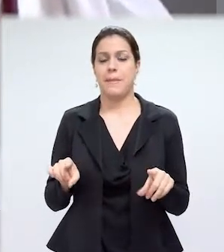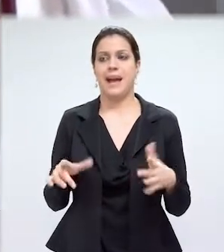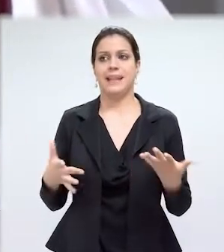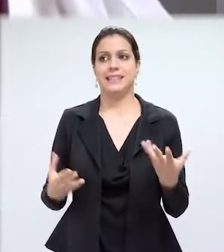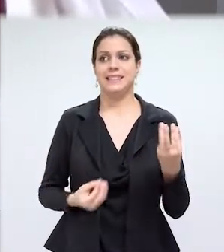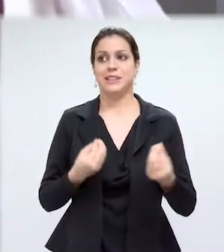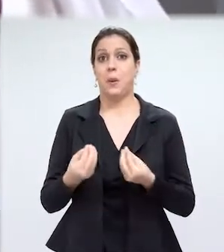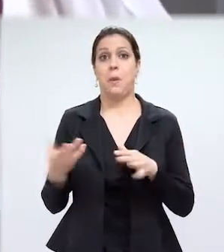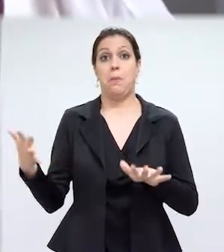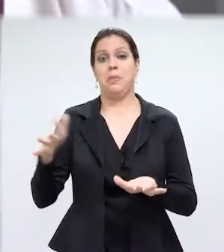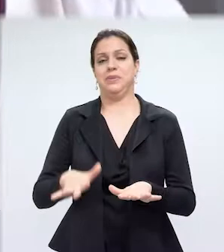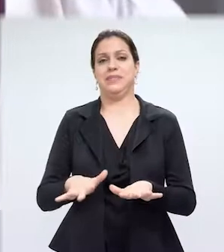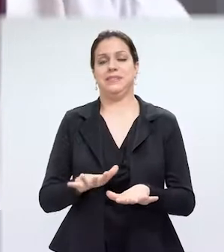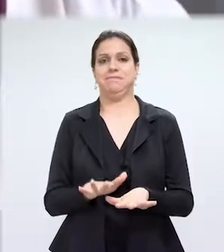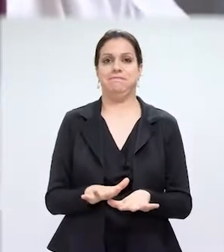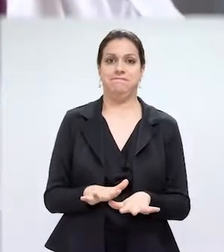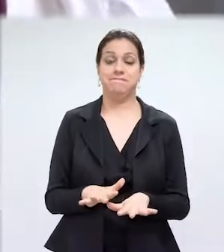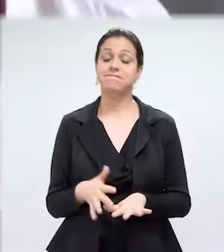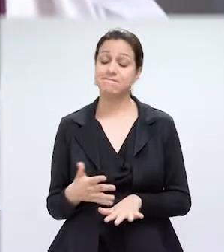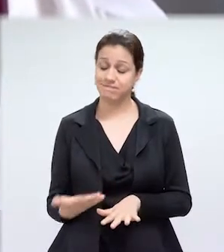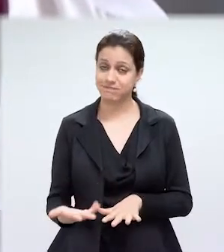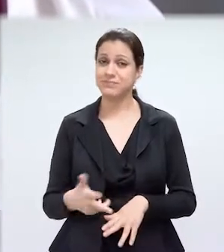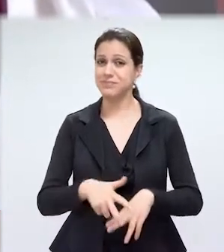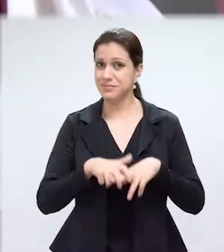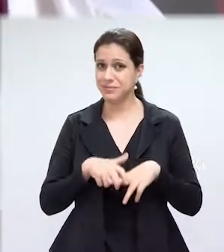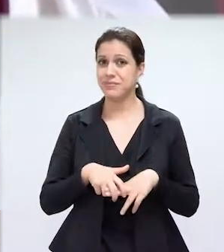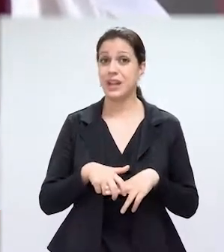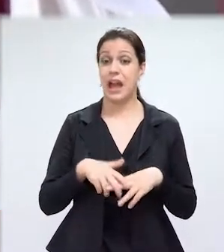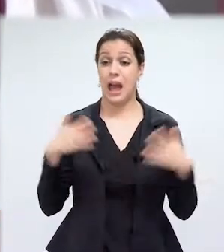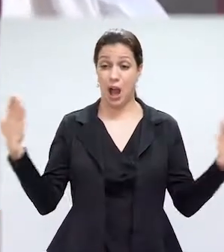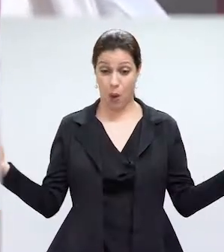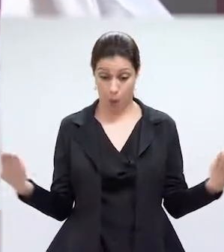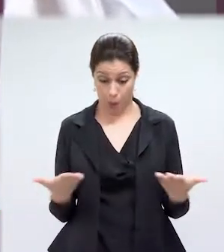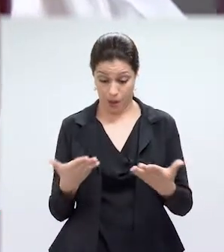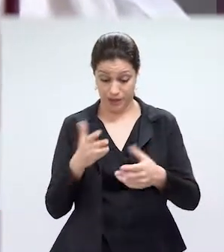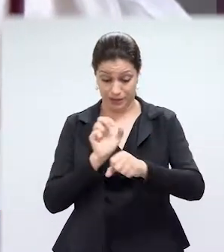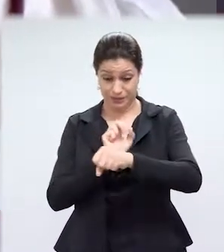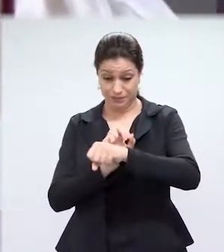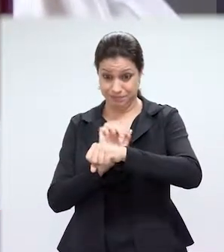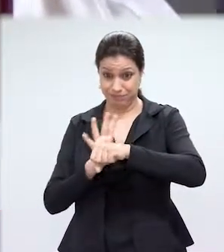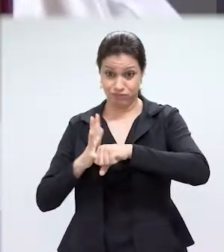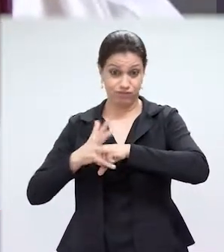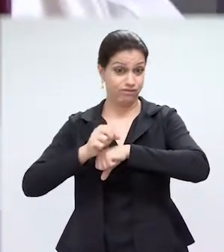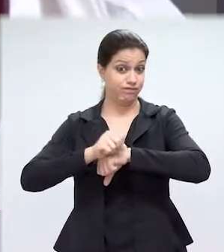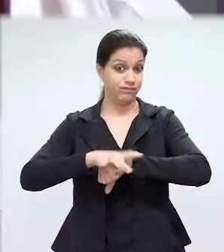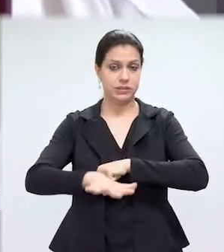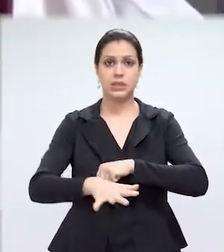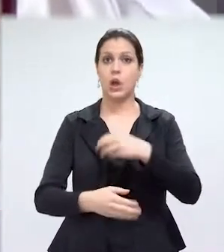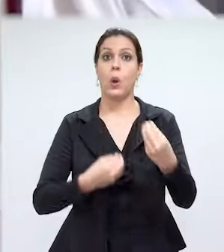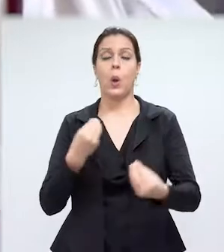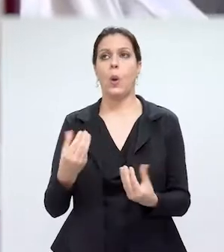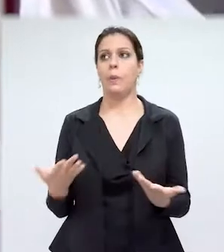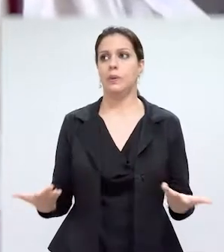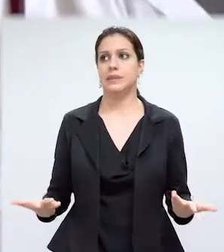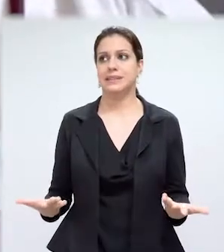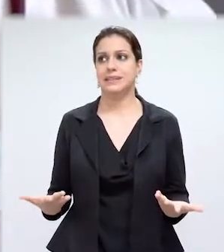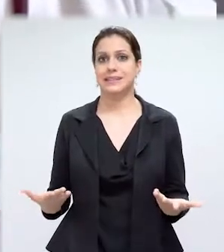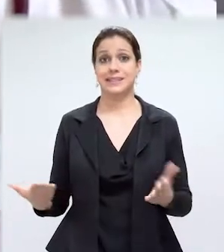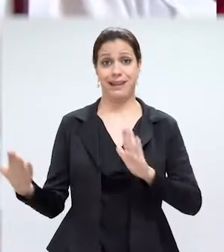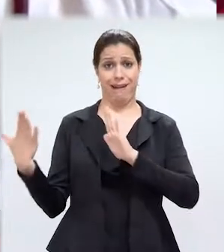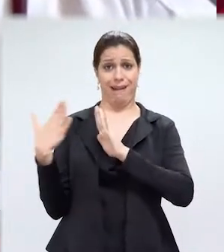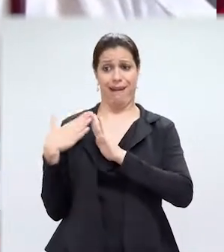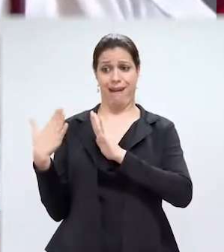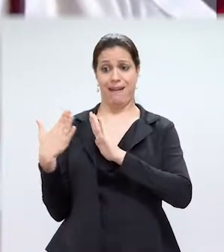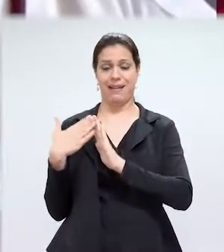coisa, fazer outra, mas isso não é inclusão digital, né? Então, eu acho que quando chega a pandemia, esse é